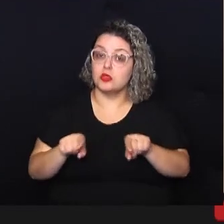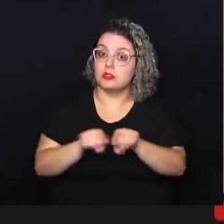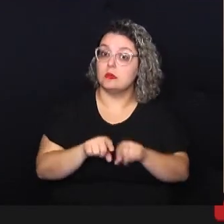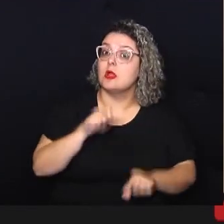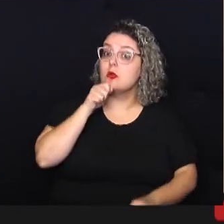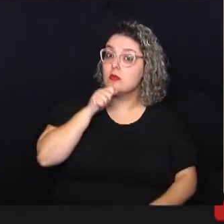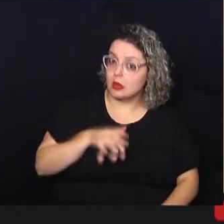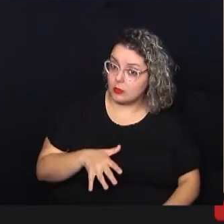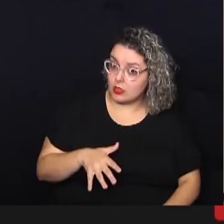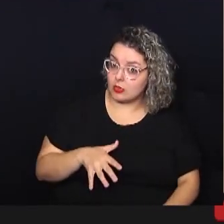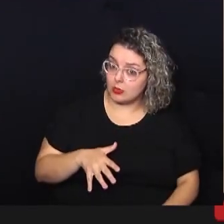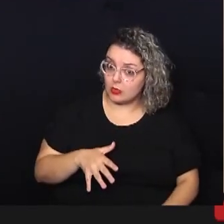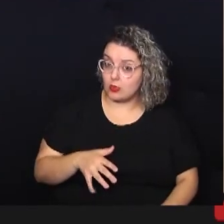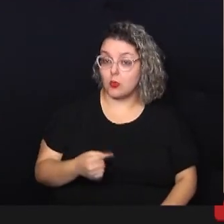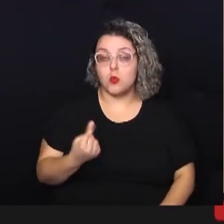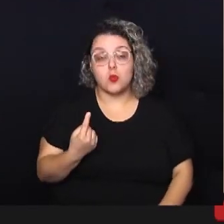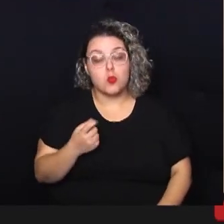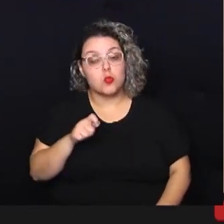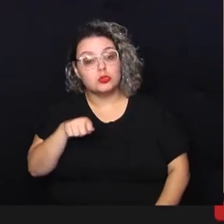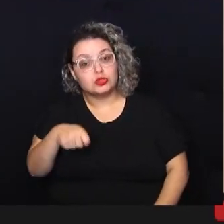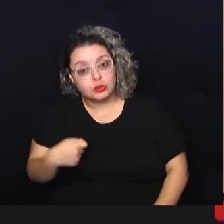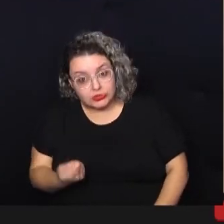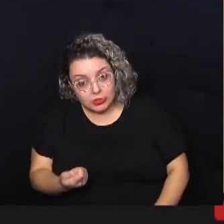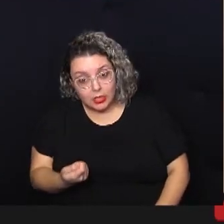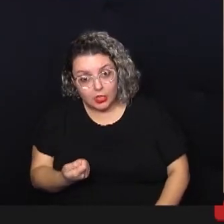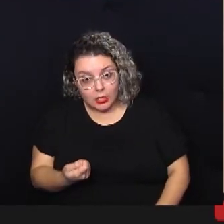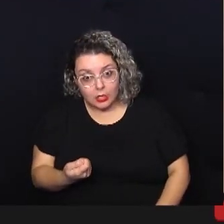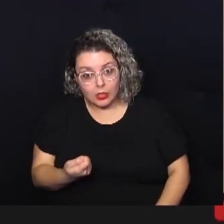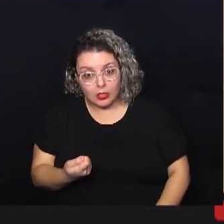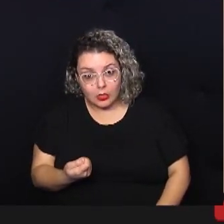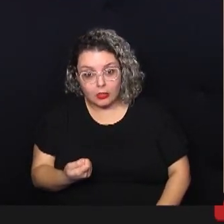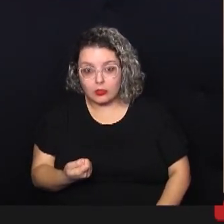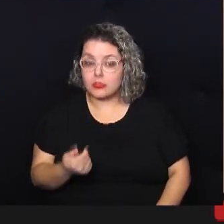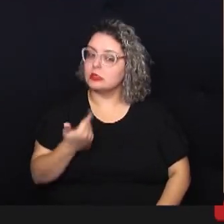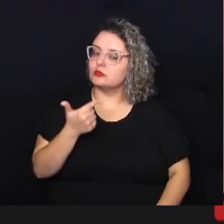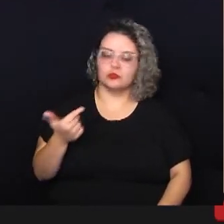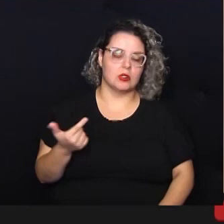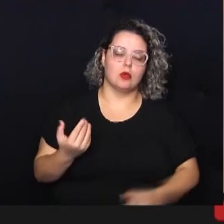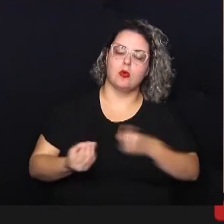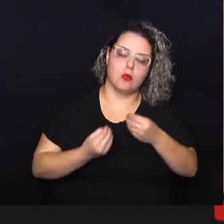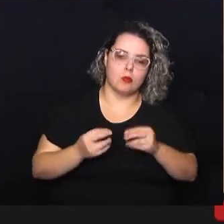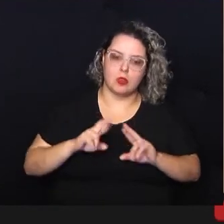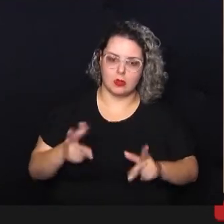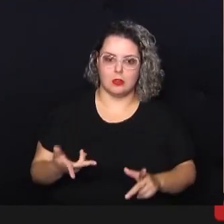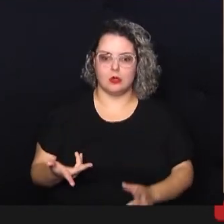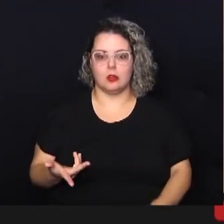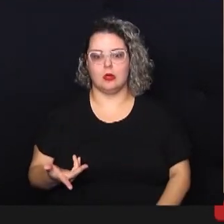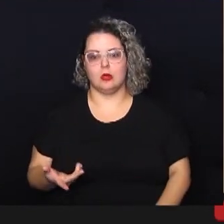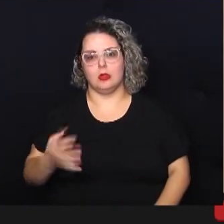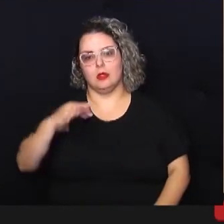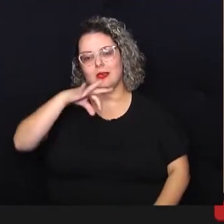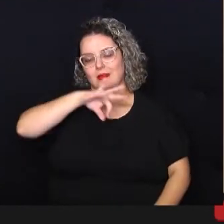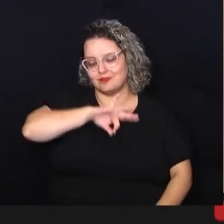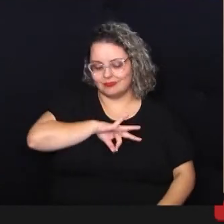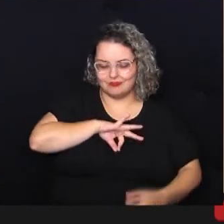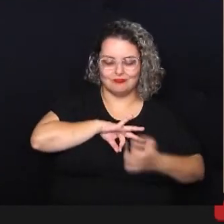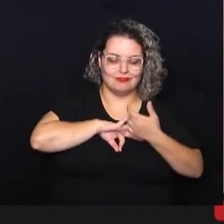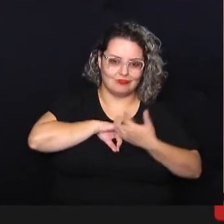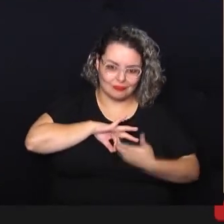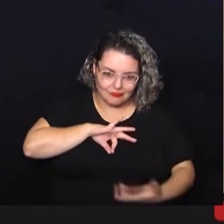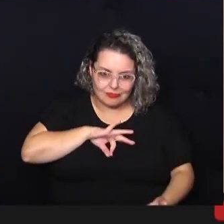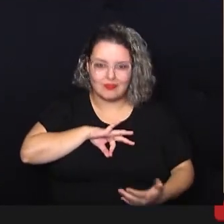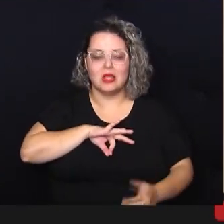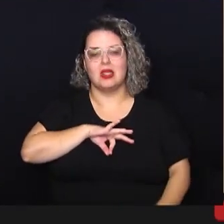abuso. O único sinal que é incontestável são realmente sangramentos nas genitais, né? Às vezes uma gravidez